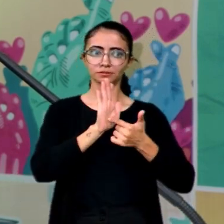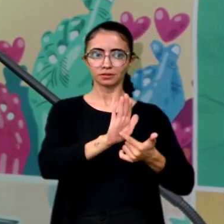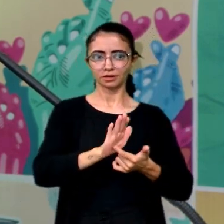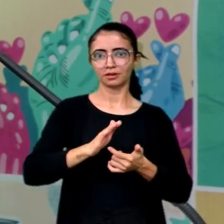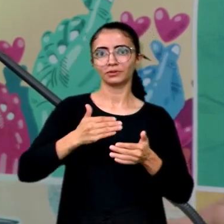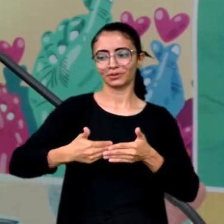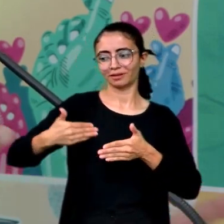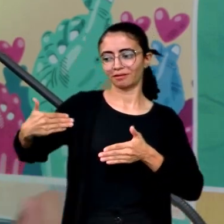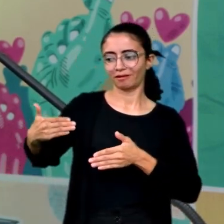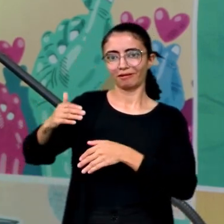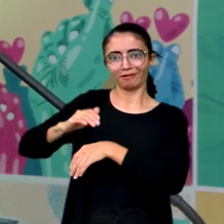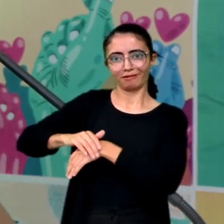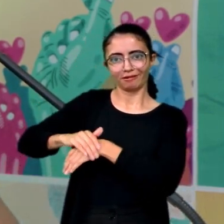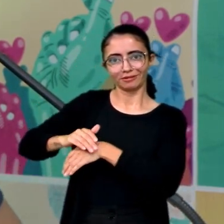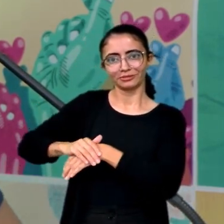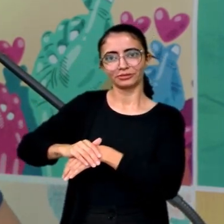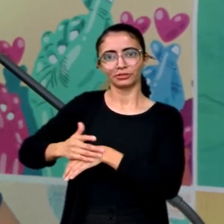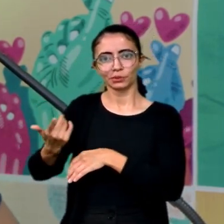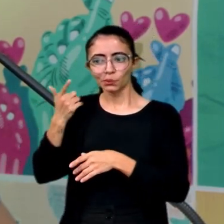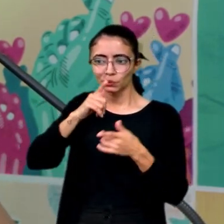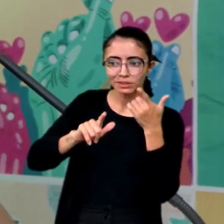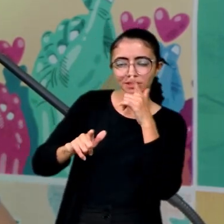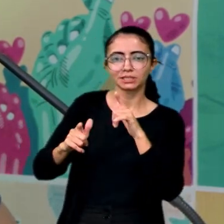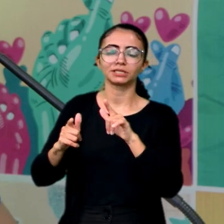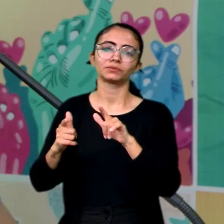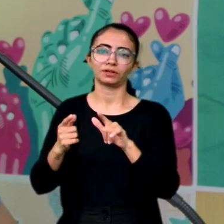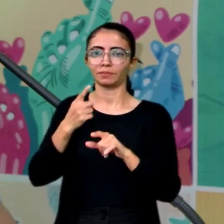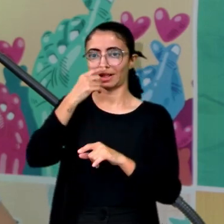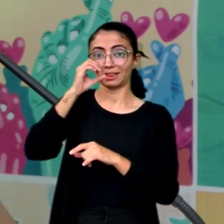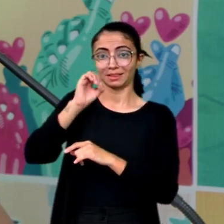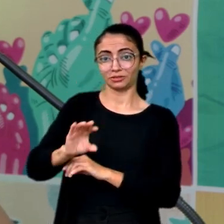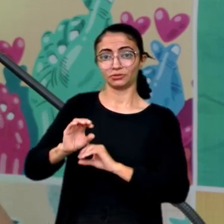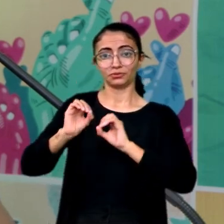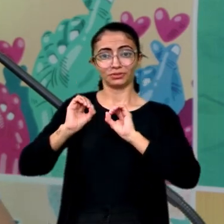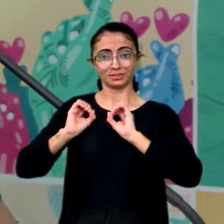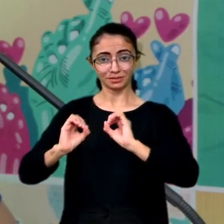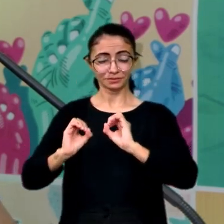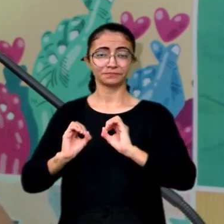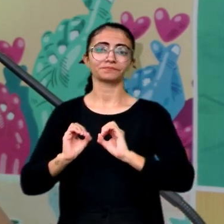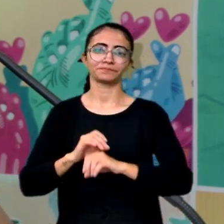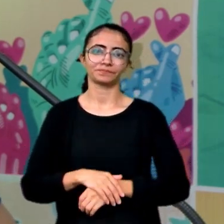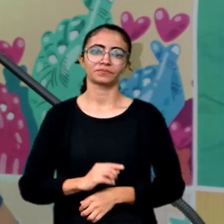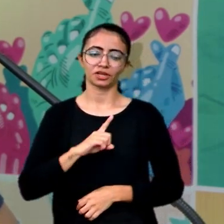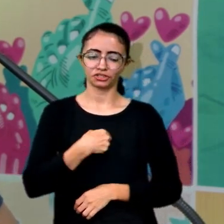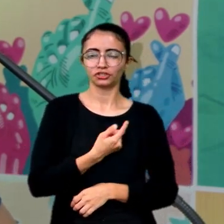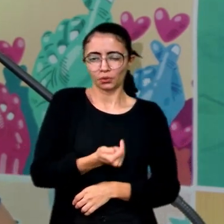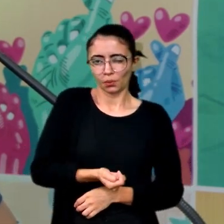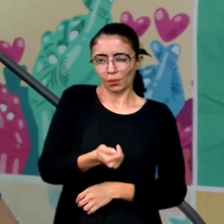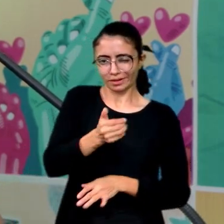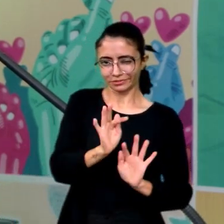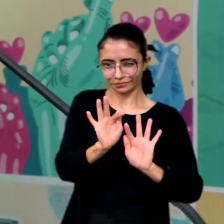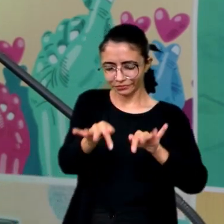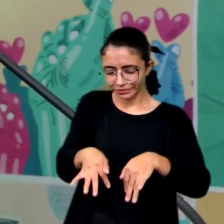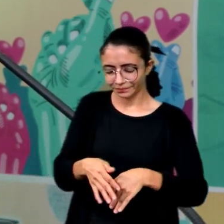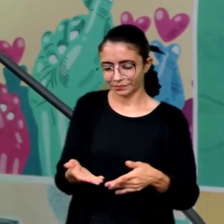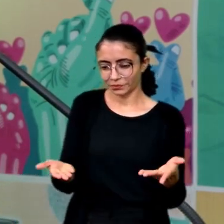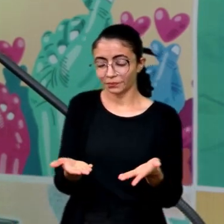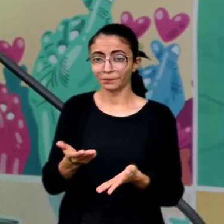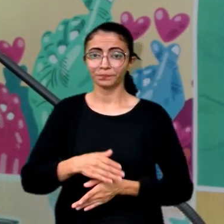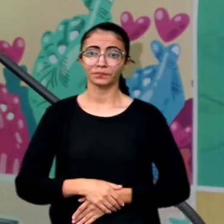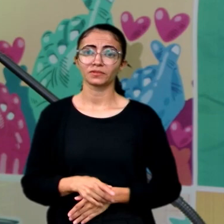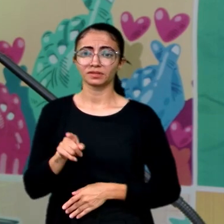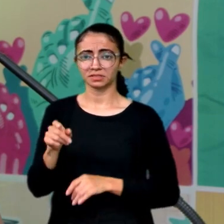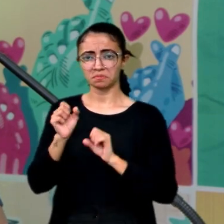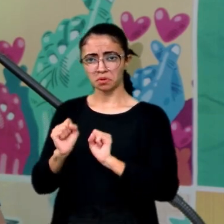seus passos para ser lixo zero, eu queria que, a gente já está chegando aqui na parte final, que você pudesse deixar aqui